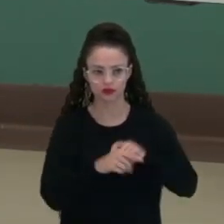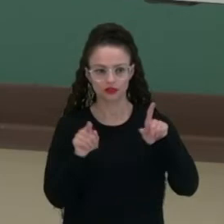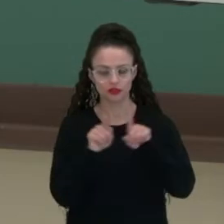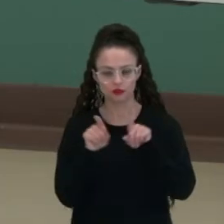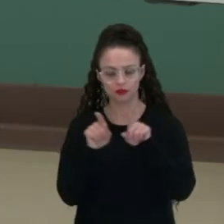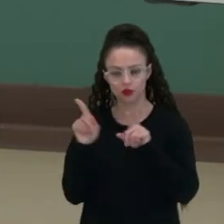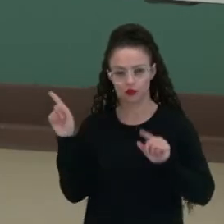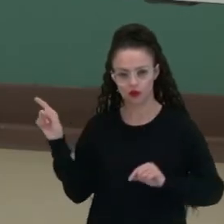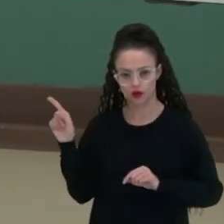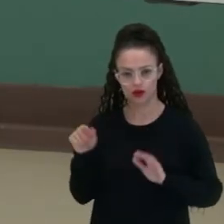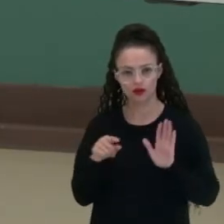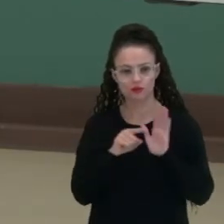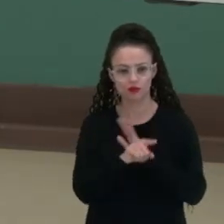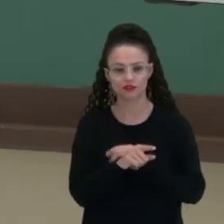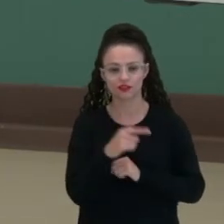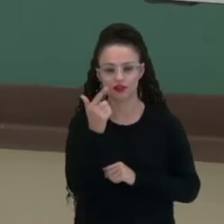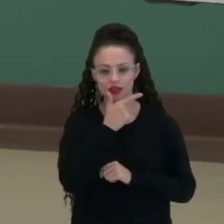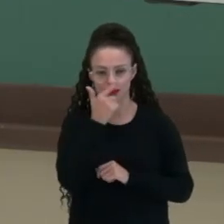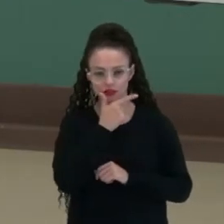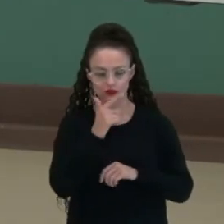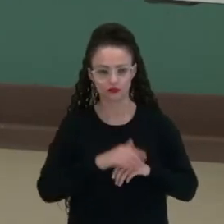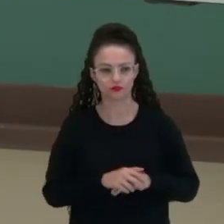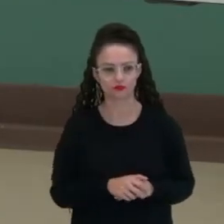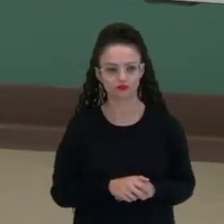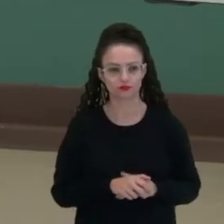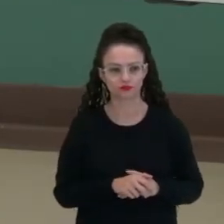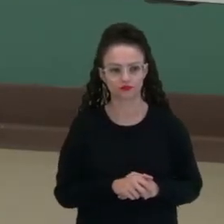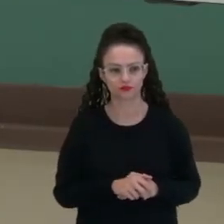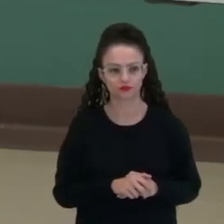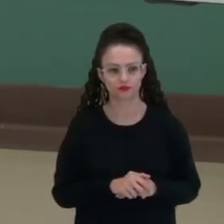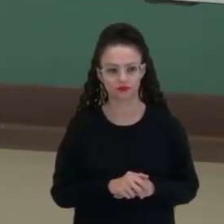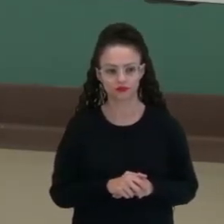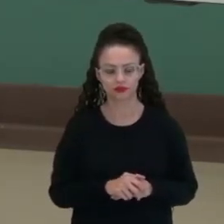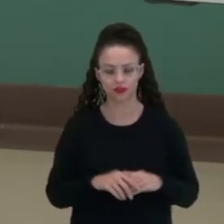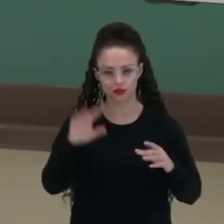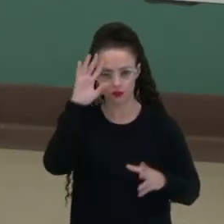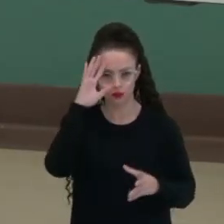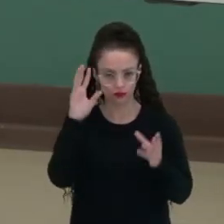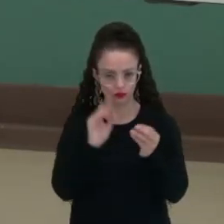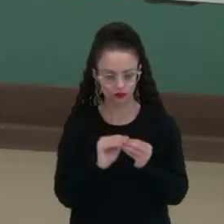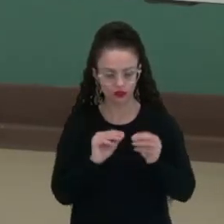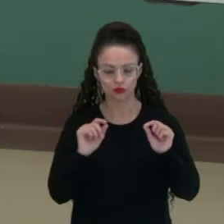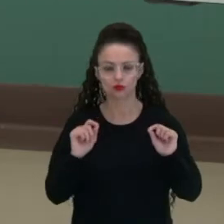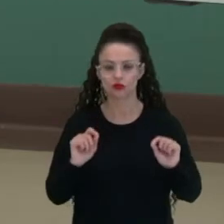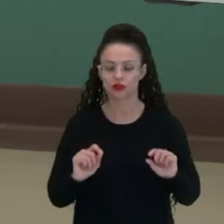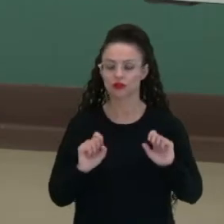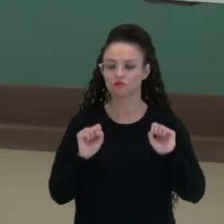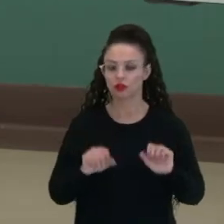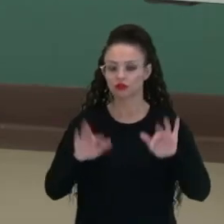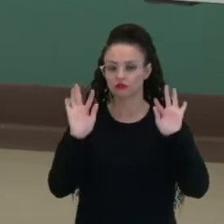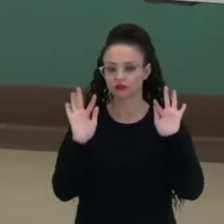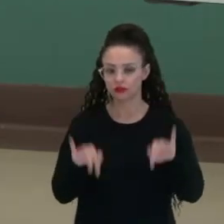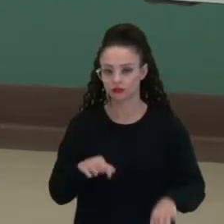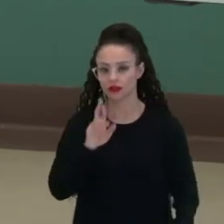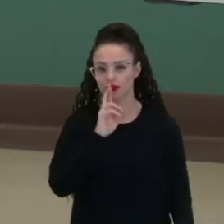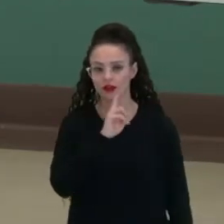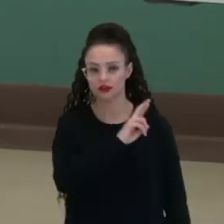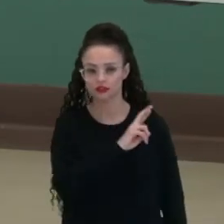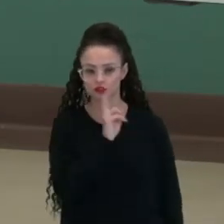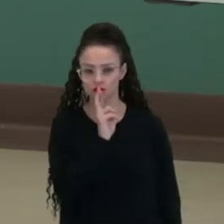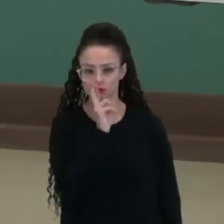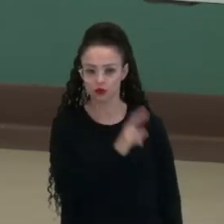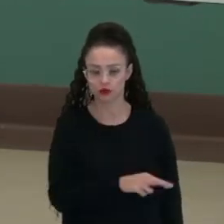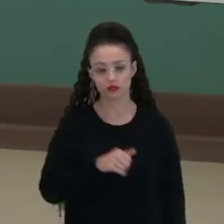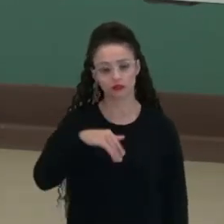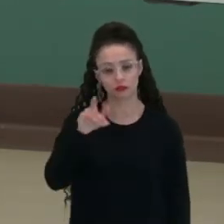né, mostrando que ela estava rindo na transcrição. Na conclusão, pode terminar com a resposta que parecer